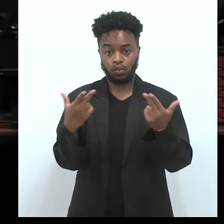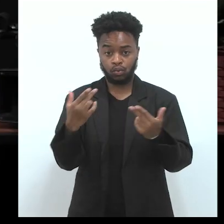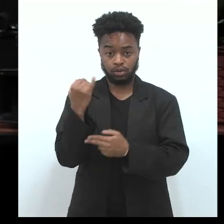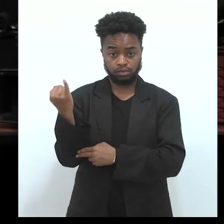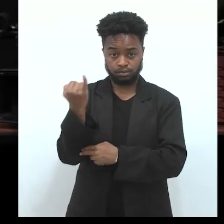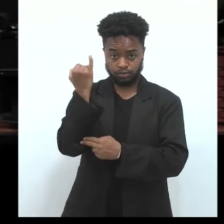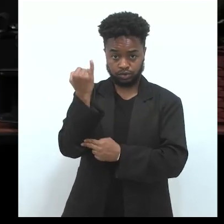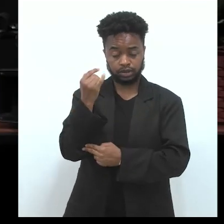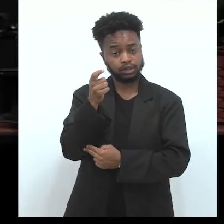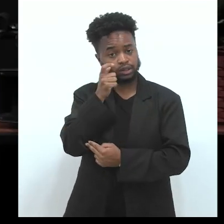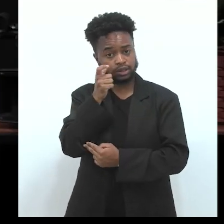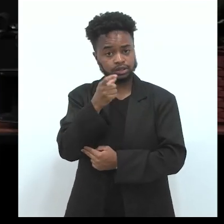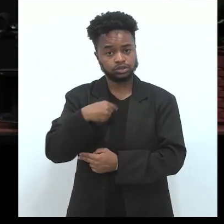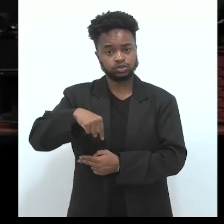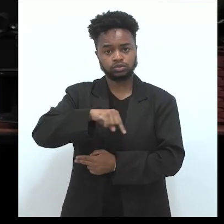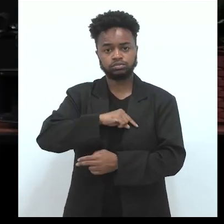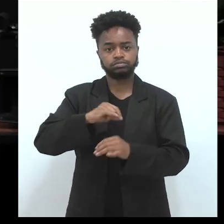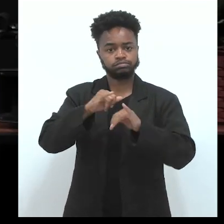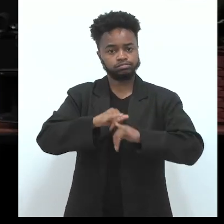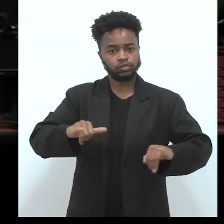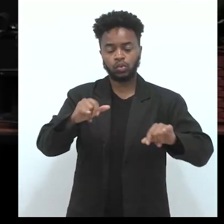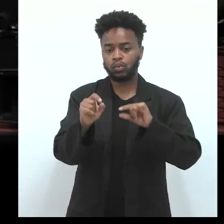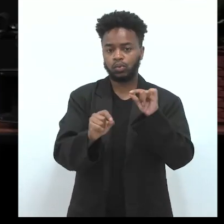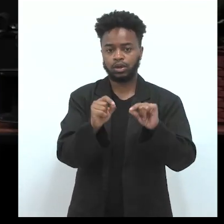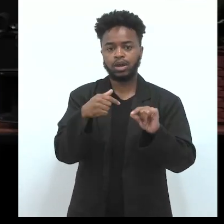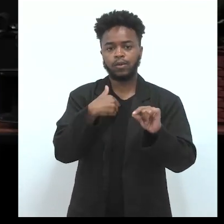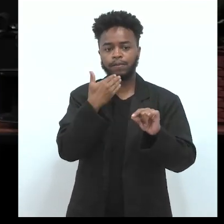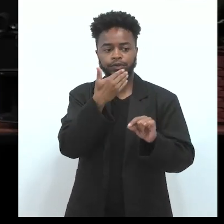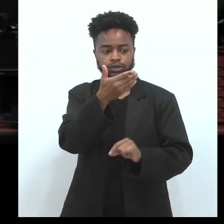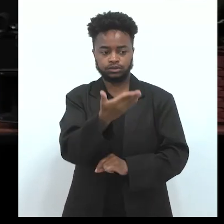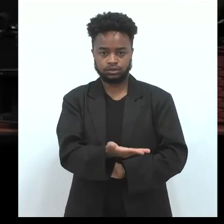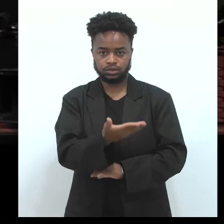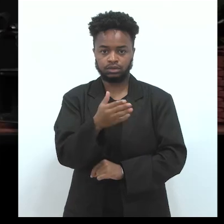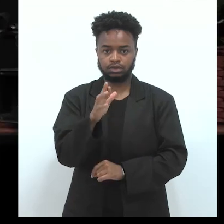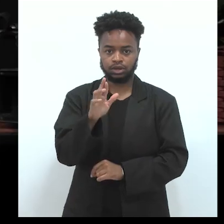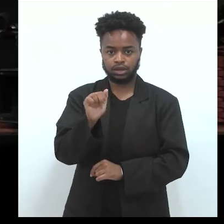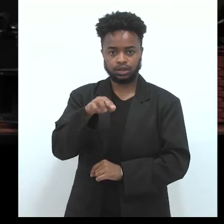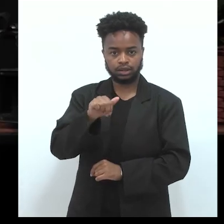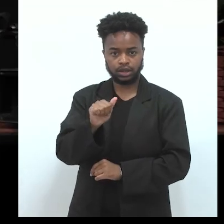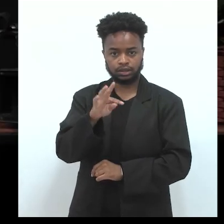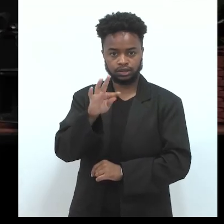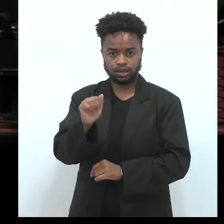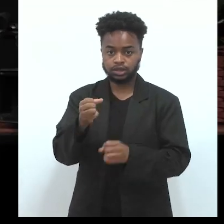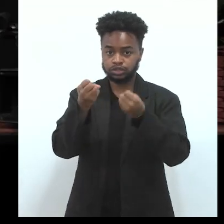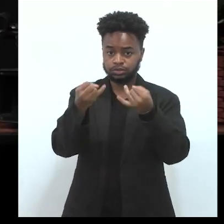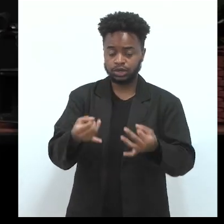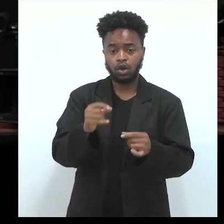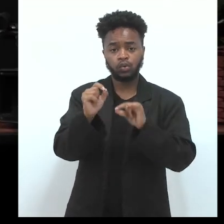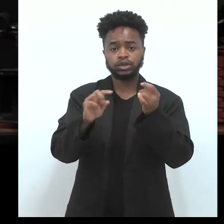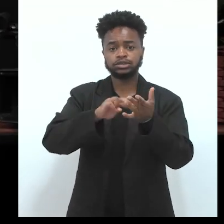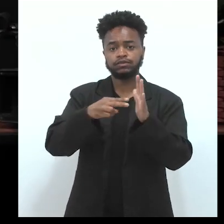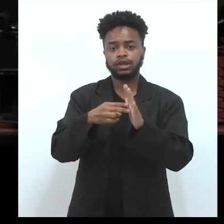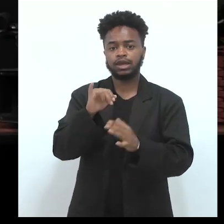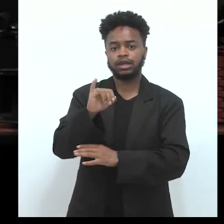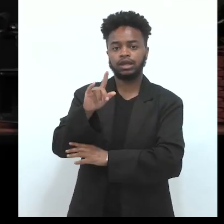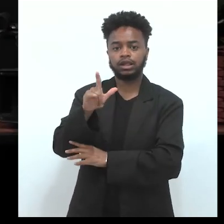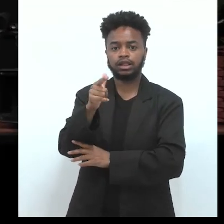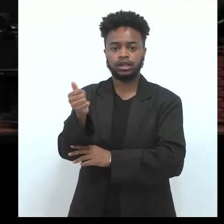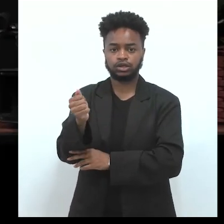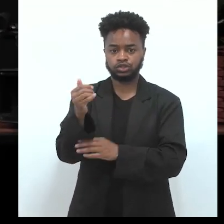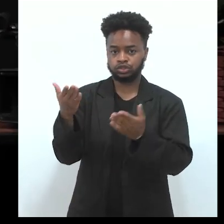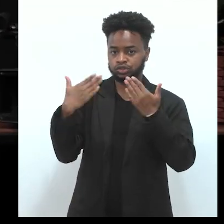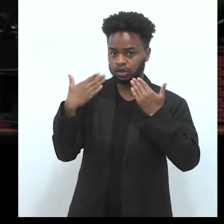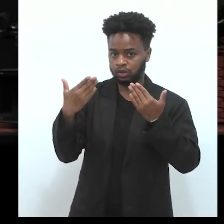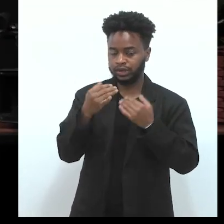que é interessante a gente ressaltar, Renata, que eu queria que você explicasse, são as chamadas ilhas de calor, né? Porque,